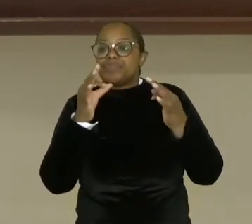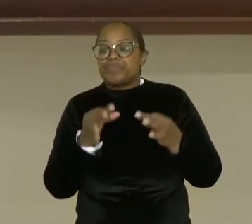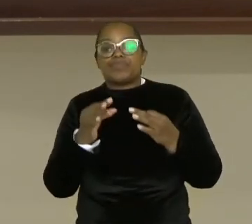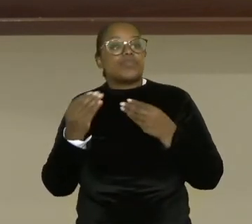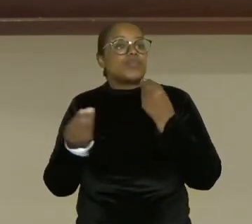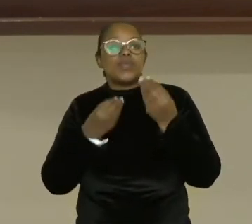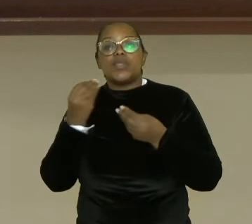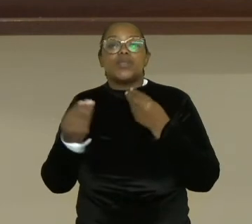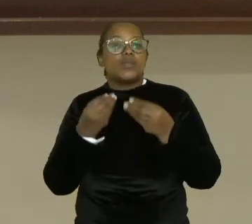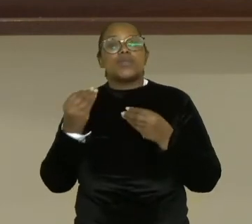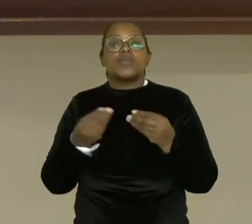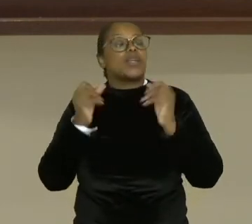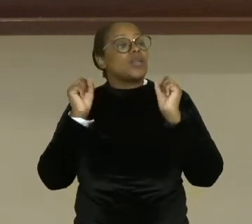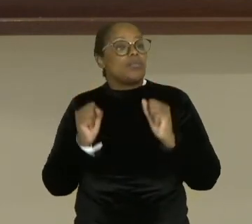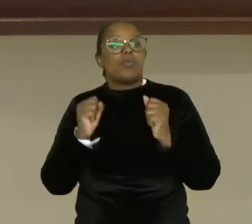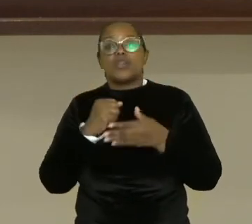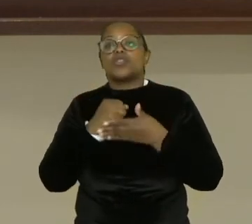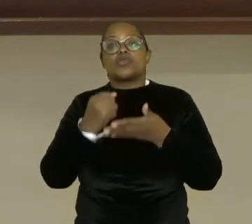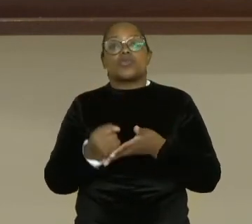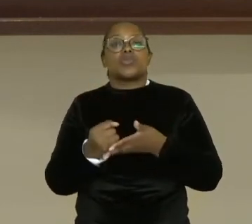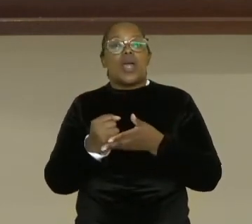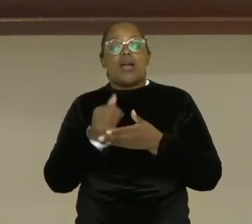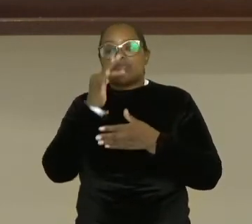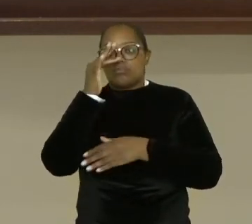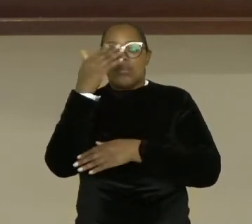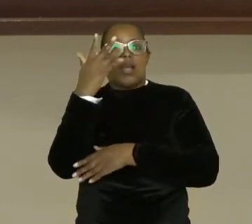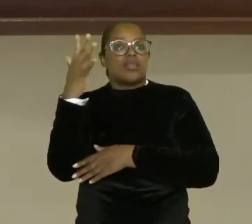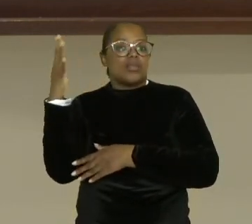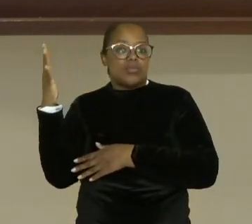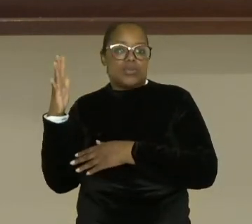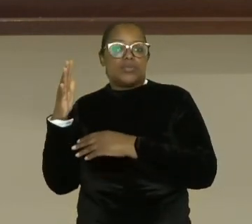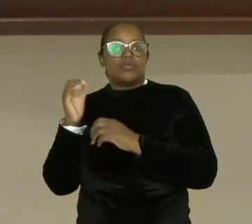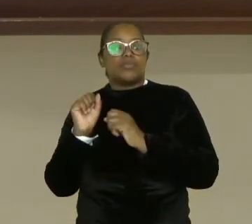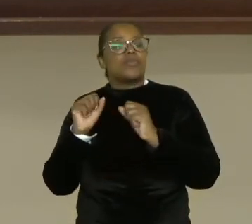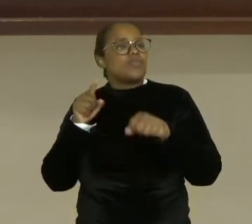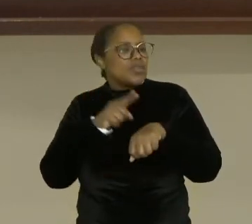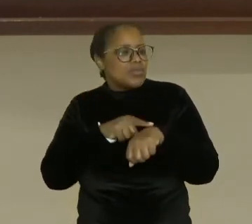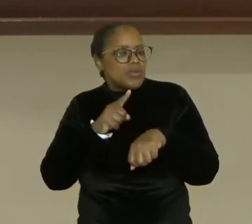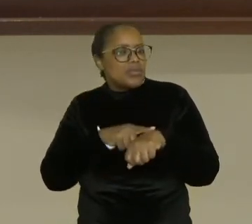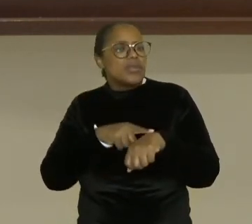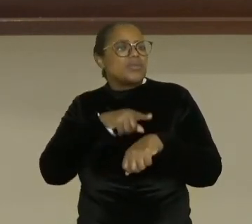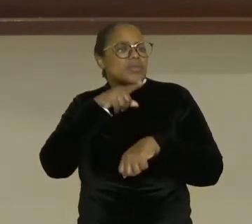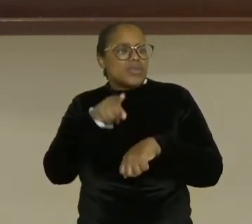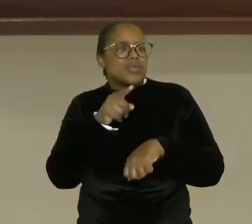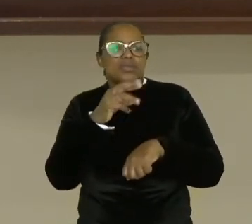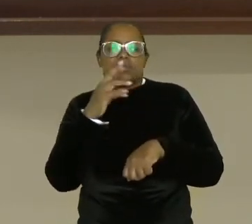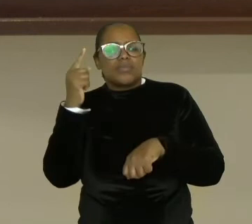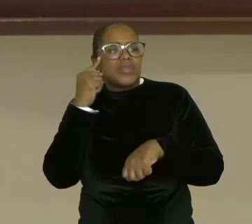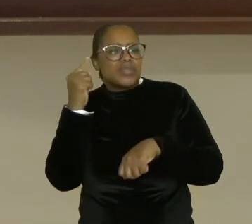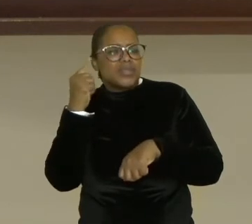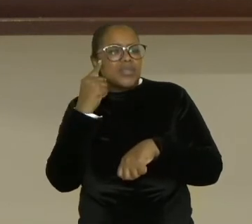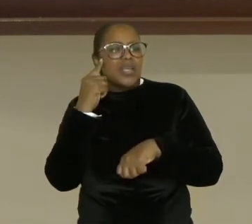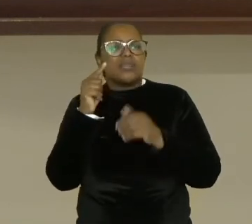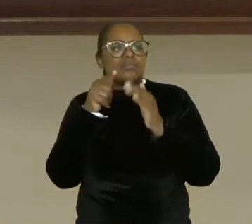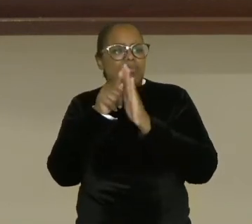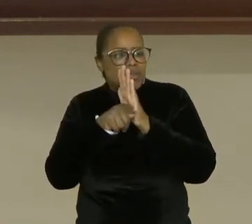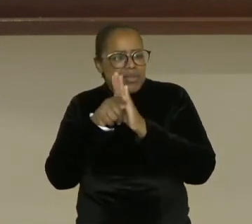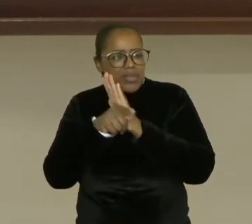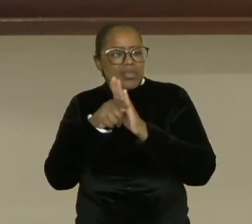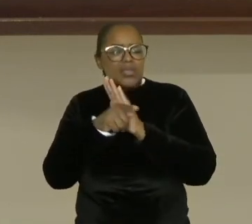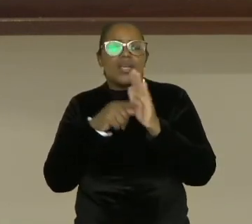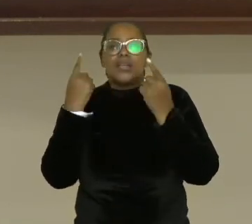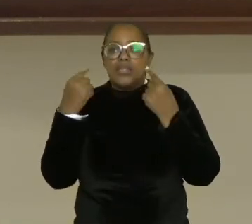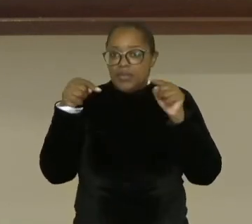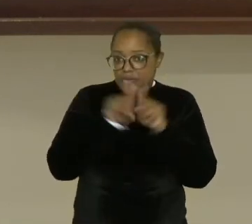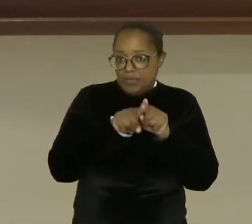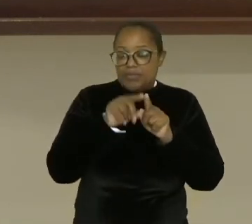ele pode ajudar a natureza, o surf? Eu vou dar um tempinho para vocês pensarem, pesquisarem e para